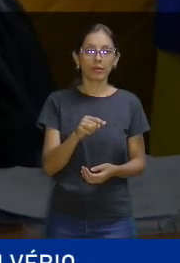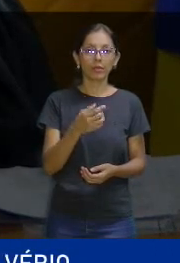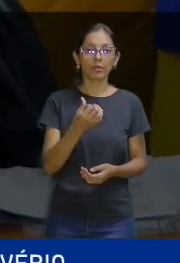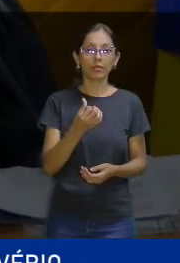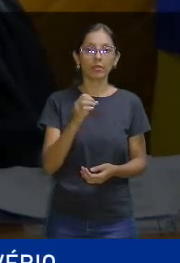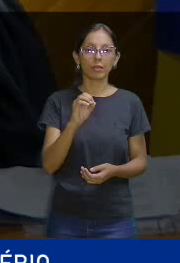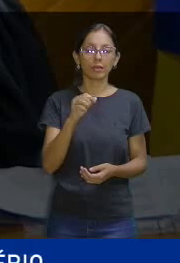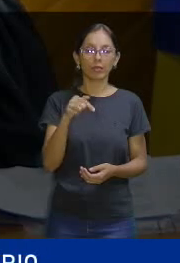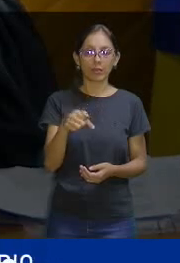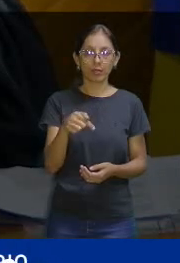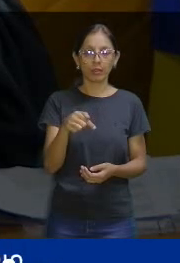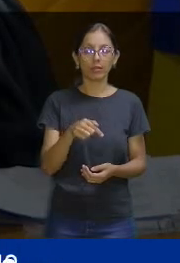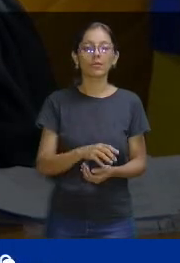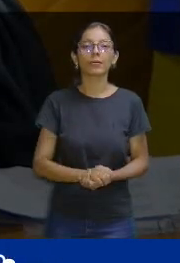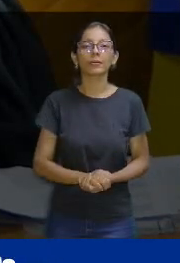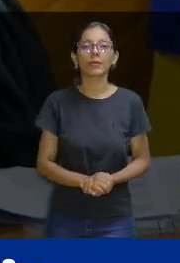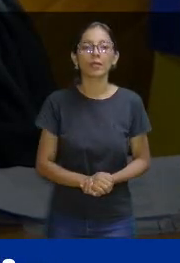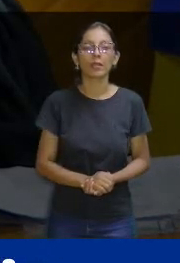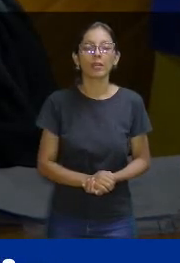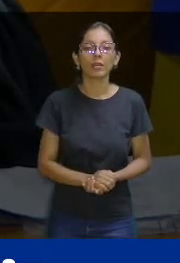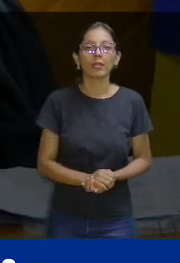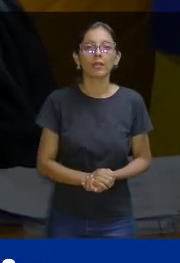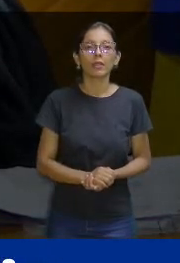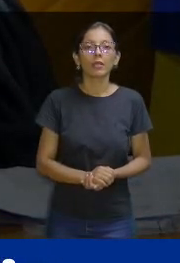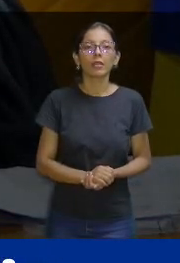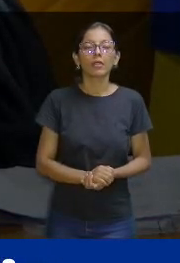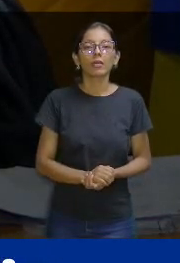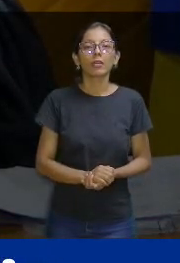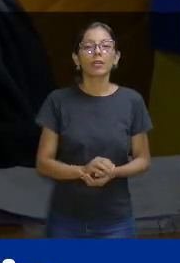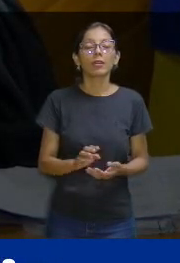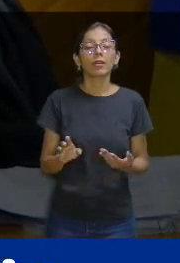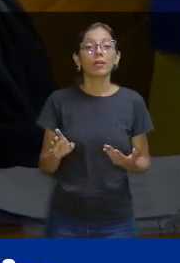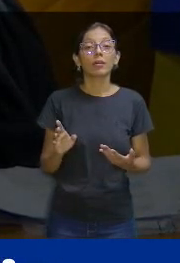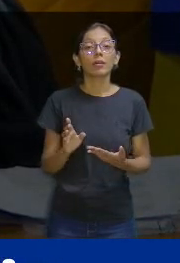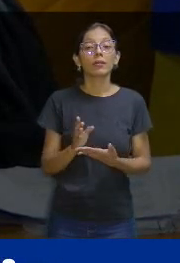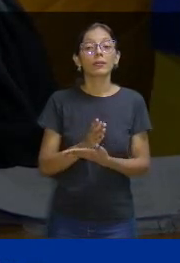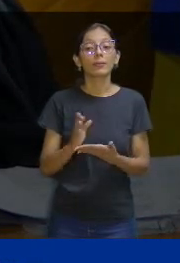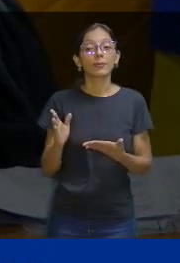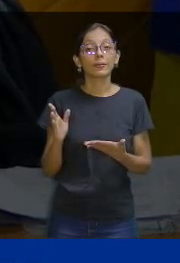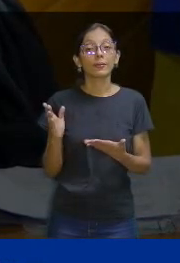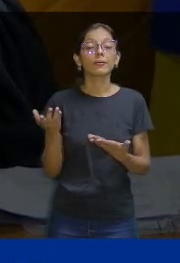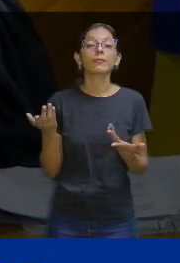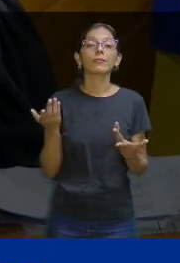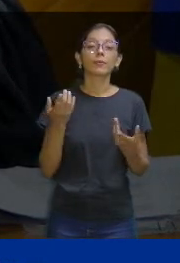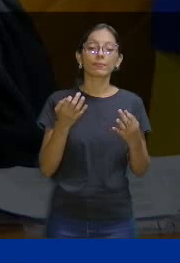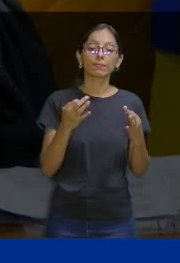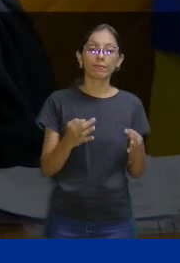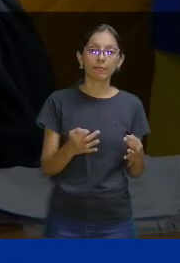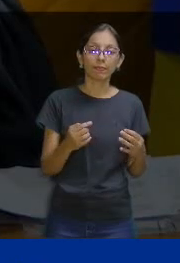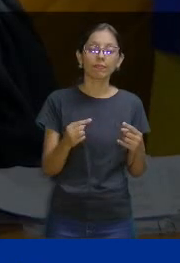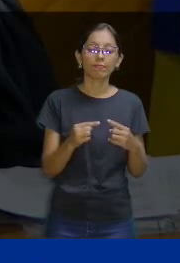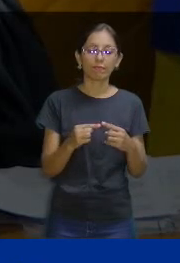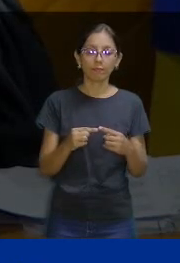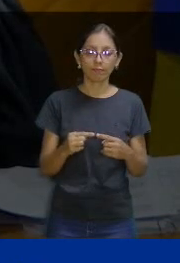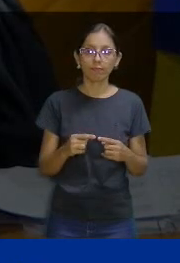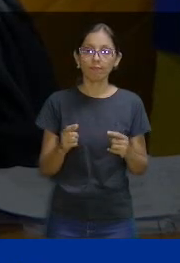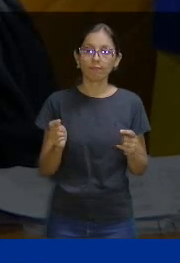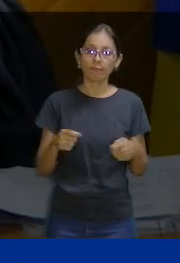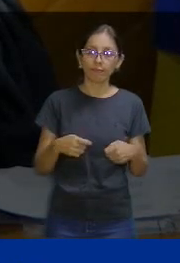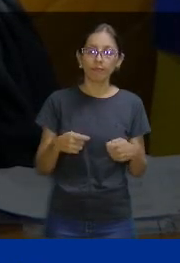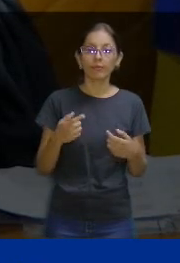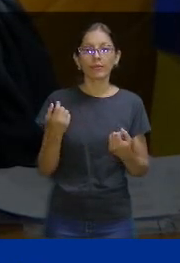23.607/2019, afaste irregularidades das despesas com locação de veículos e com serviços advocatícios e